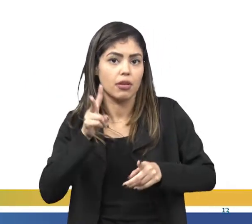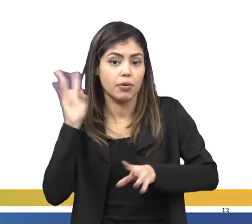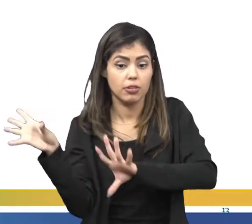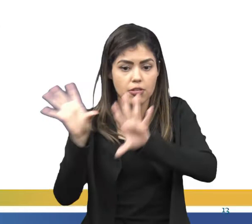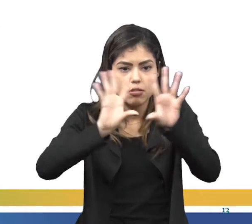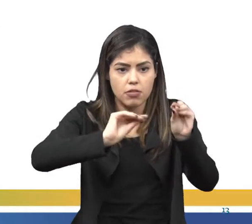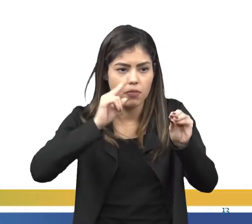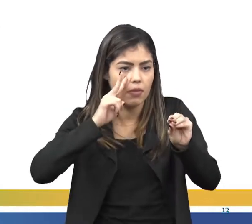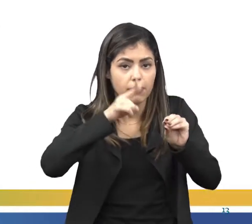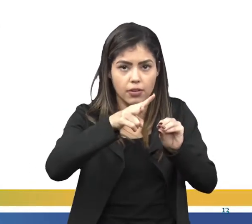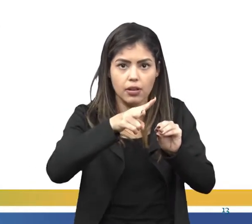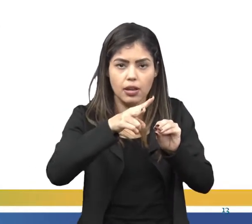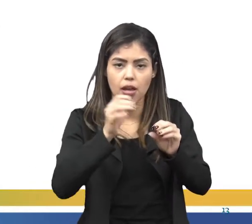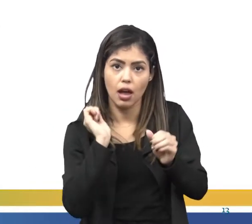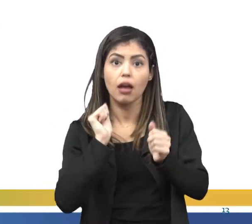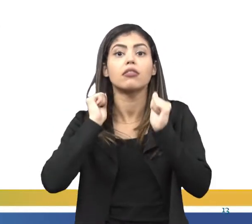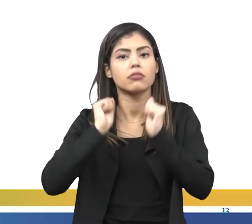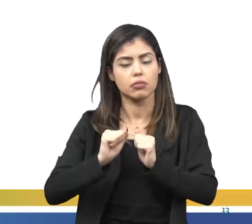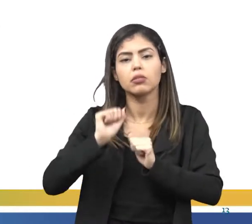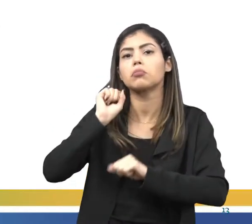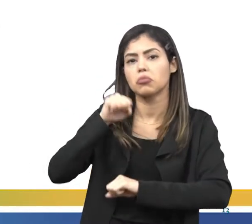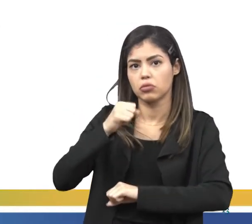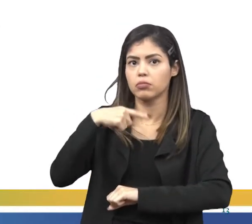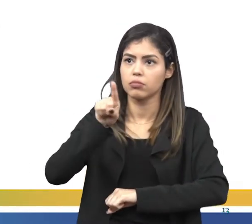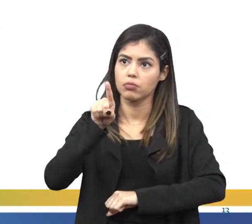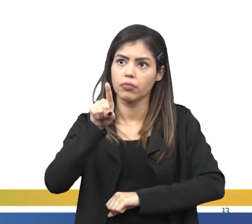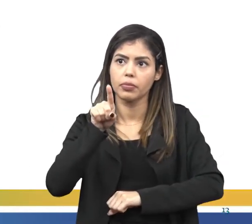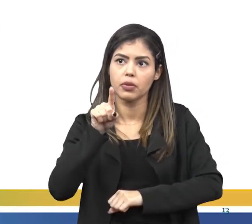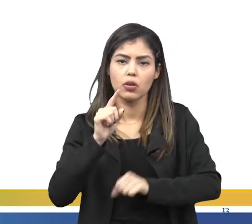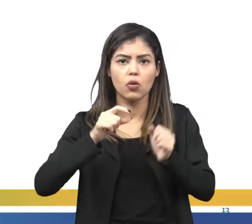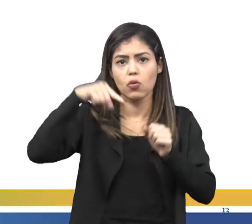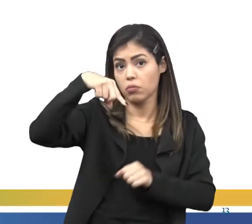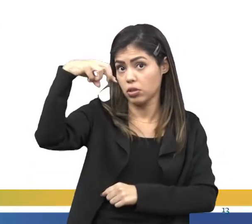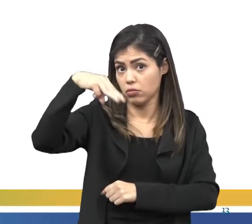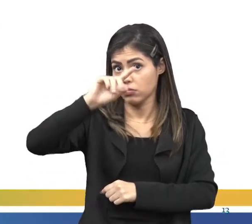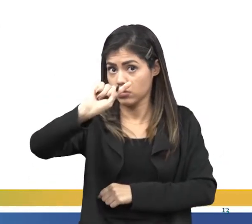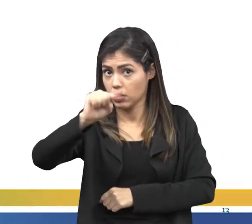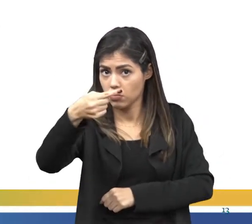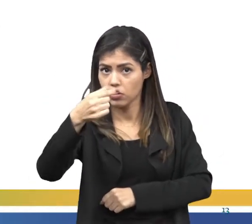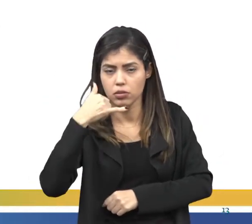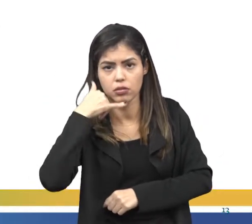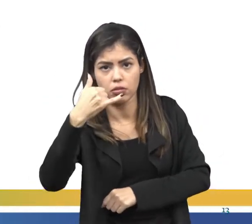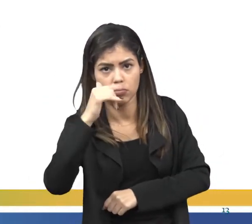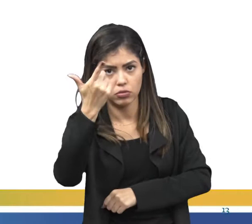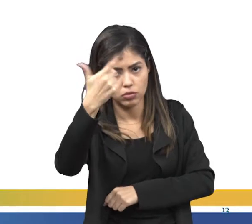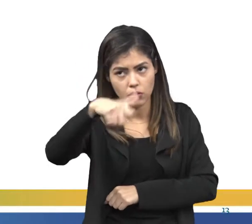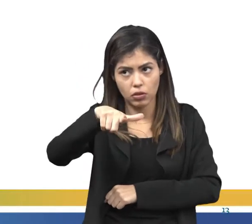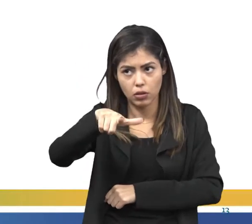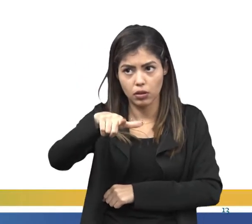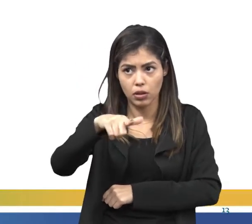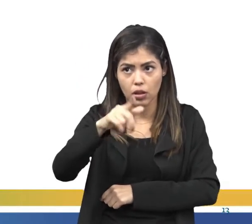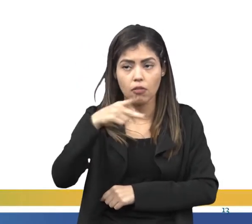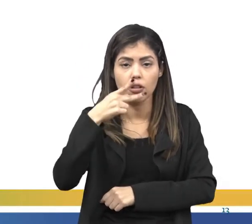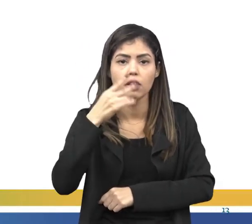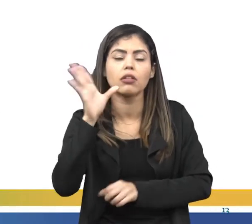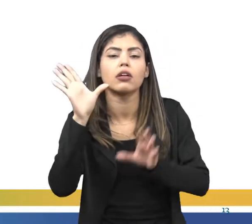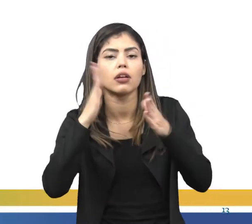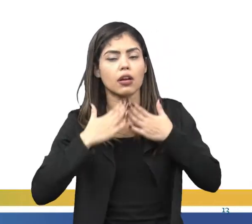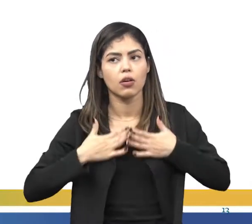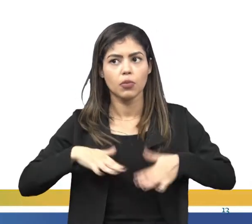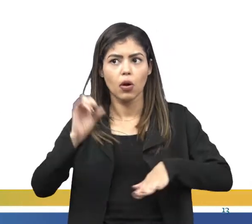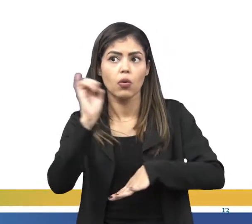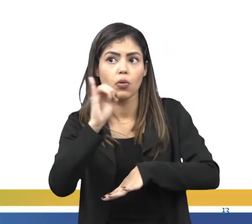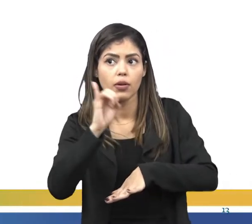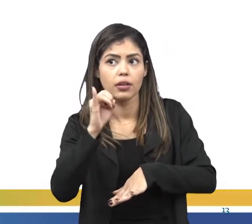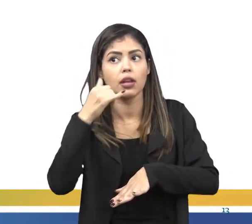mandar alguém assim que fosse possível. Um minuto depois, liguei de novo e disse com a voz calma: